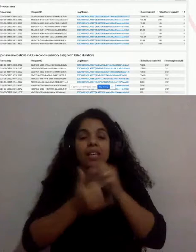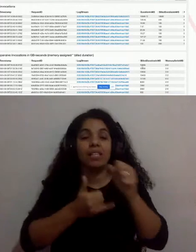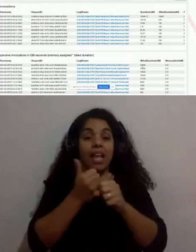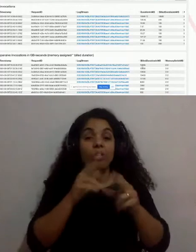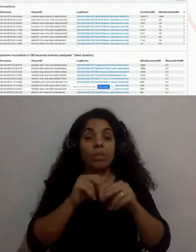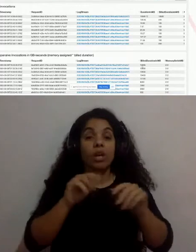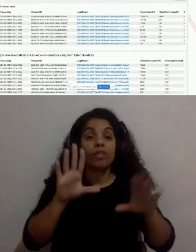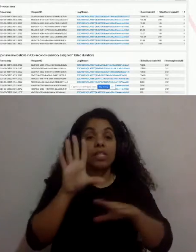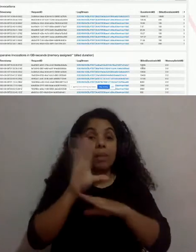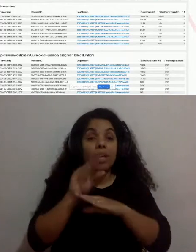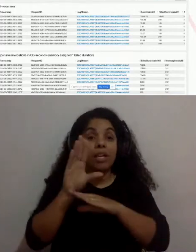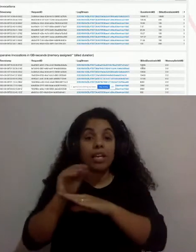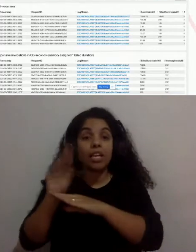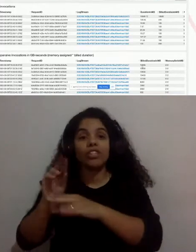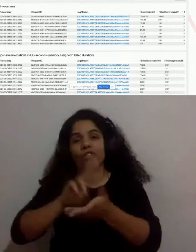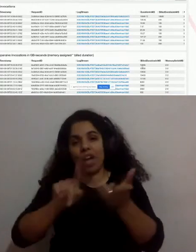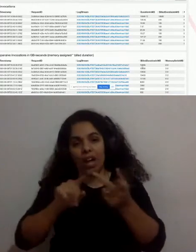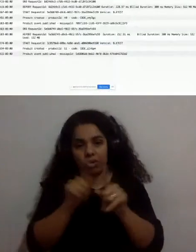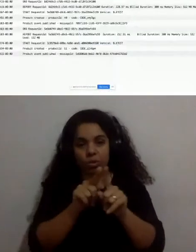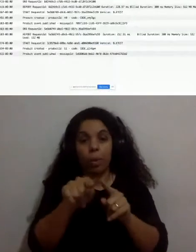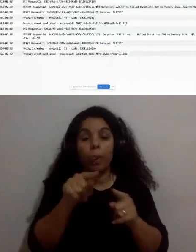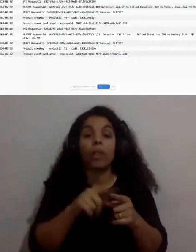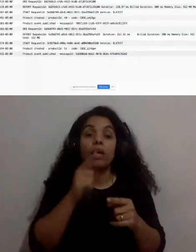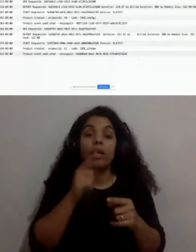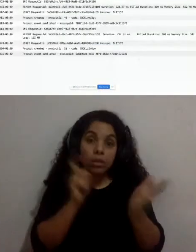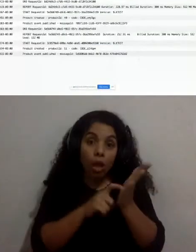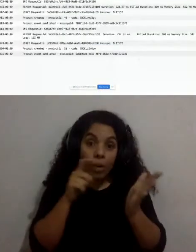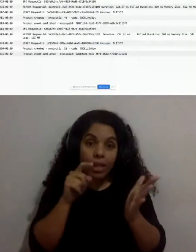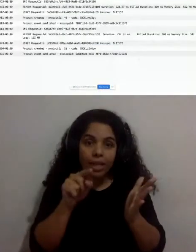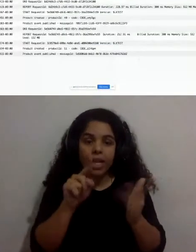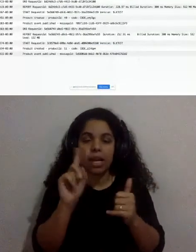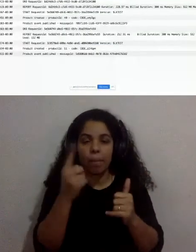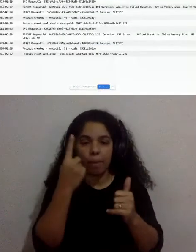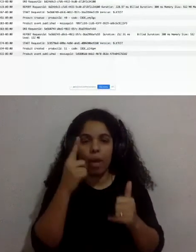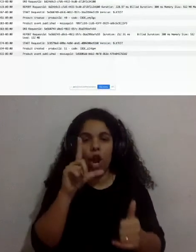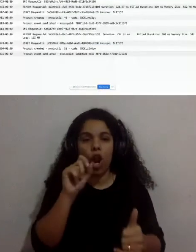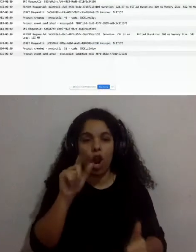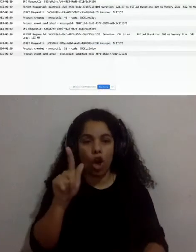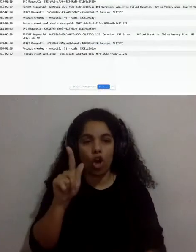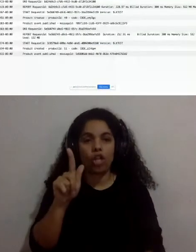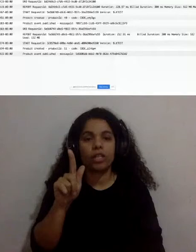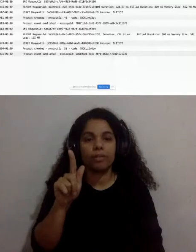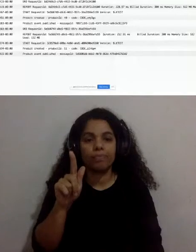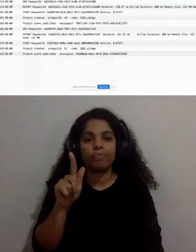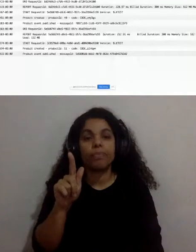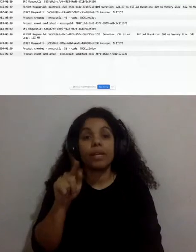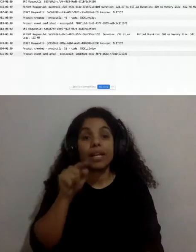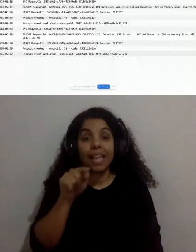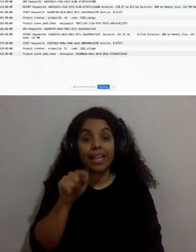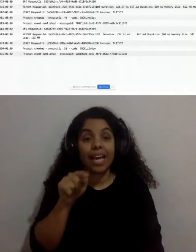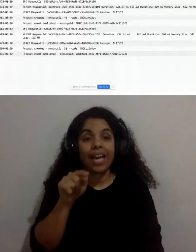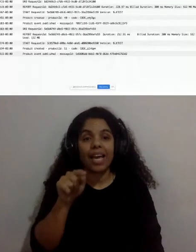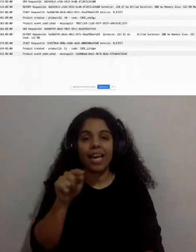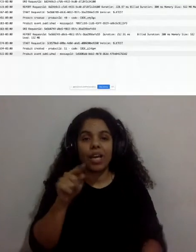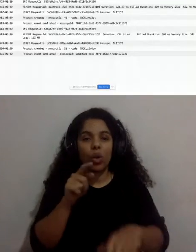prints. Aqui, quando eu cliquei naquele primeiro log daquele tempo grande